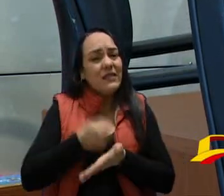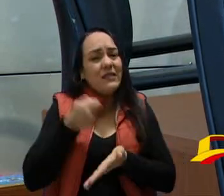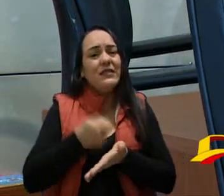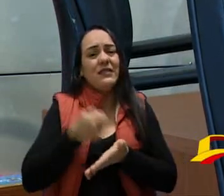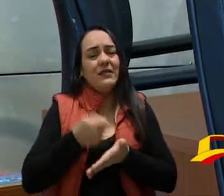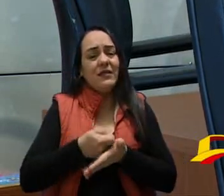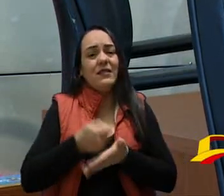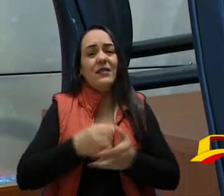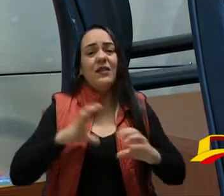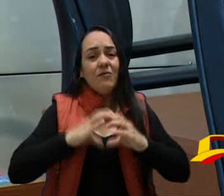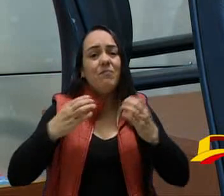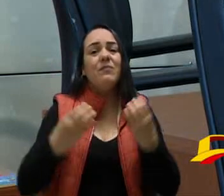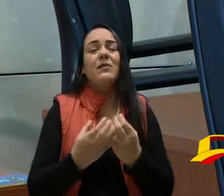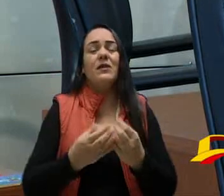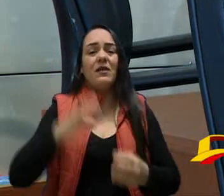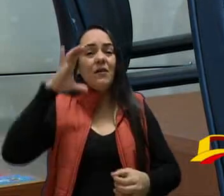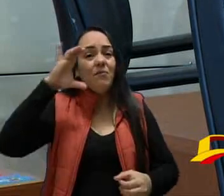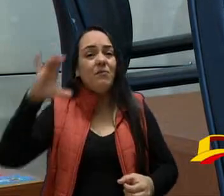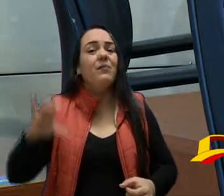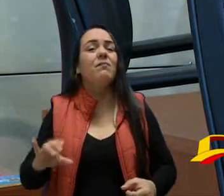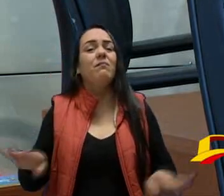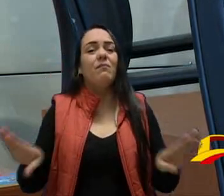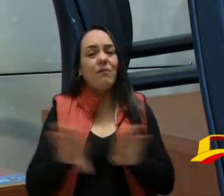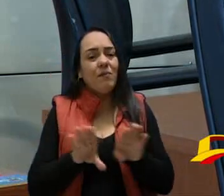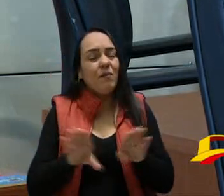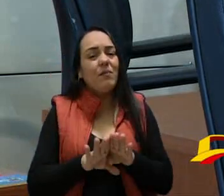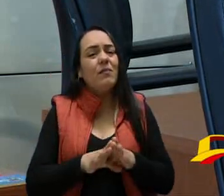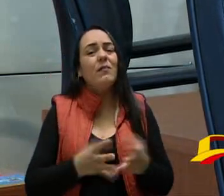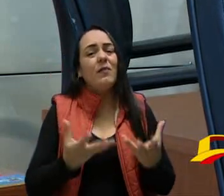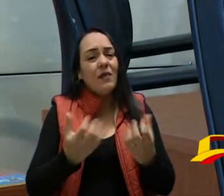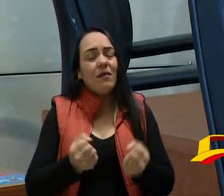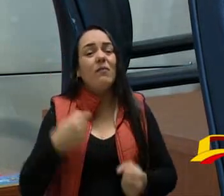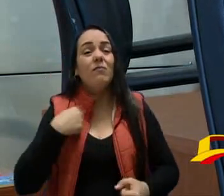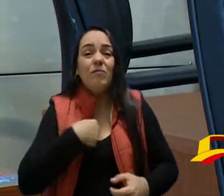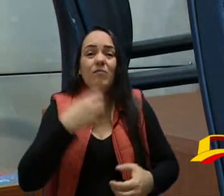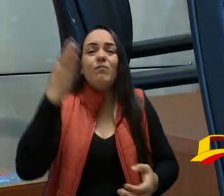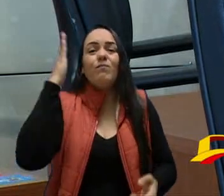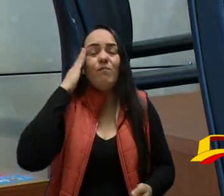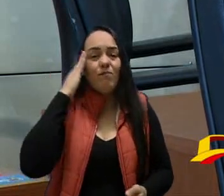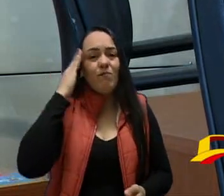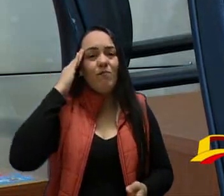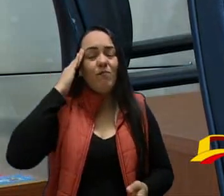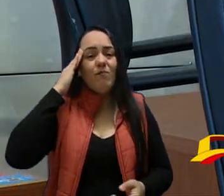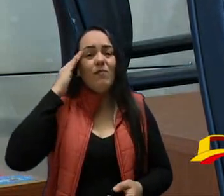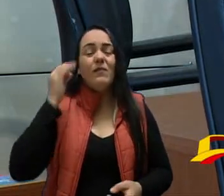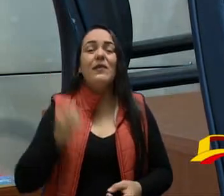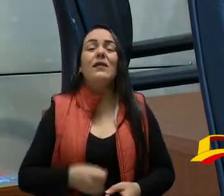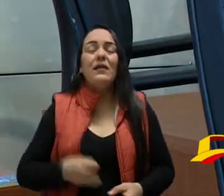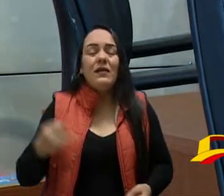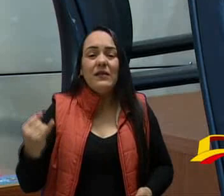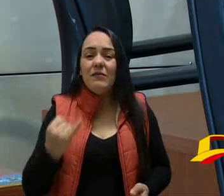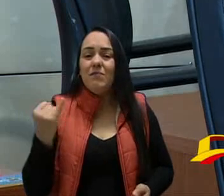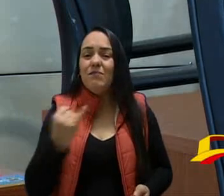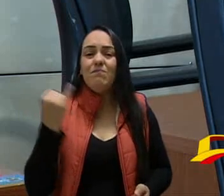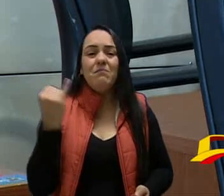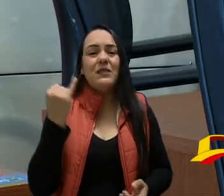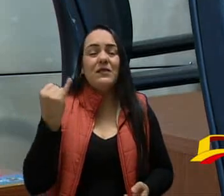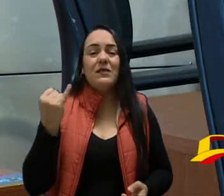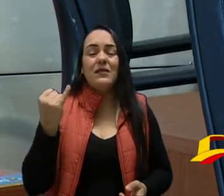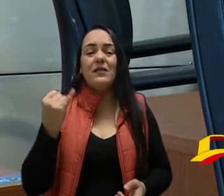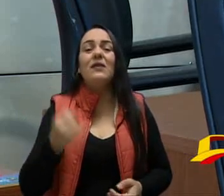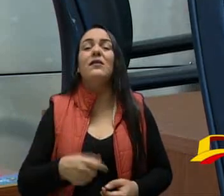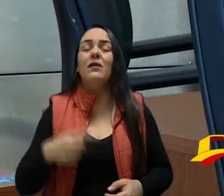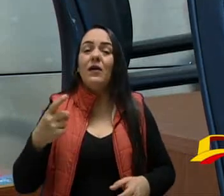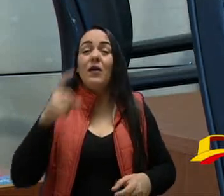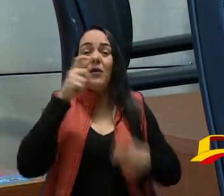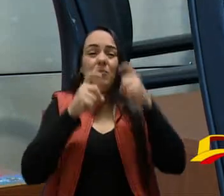da câmera já com relação a essa e ela também tem batizado isso nós entendemos que é uma situação nova que tá sendo